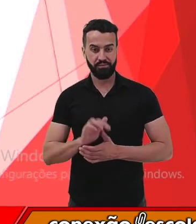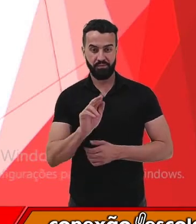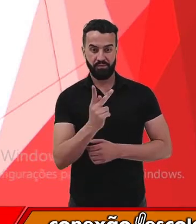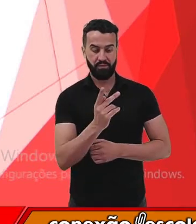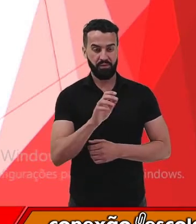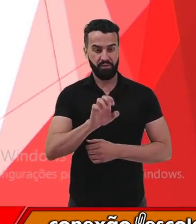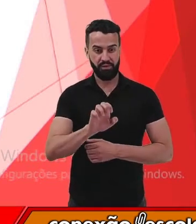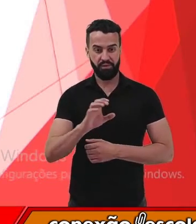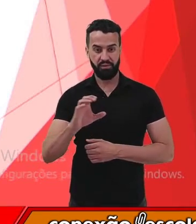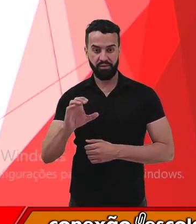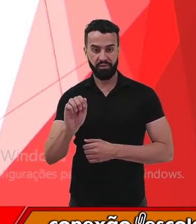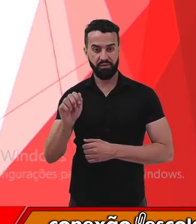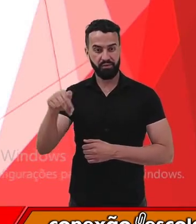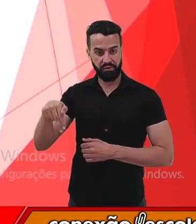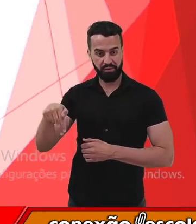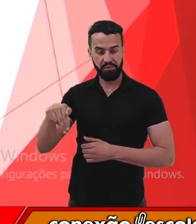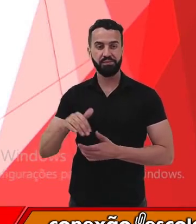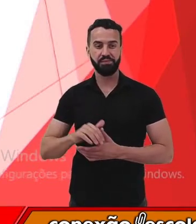he can,